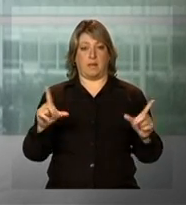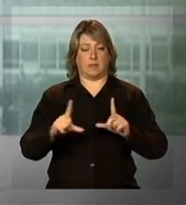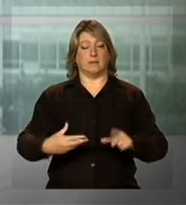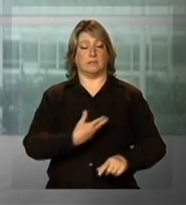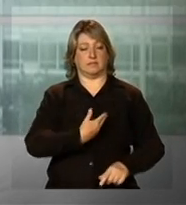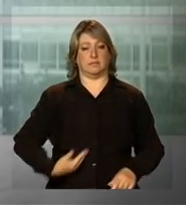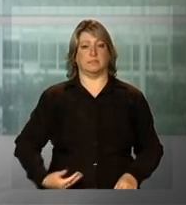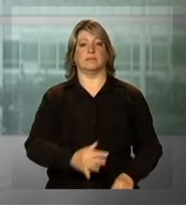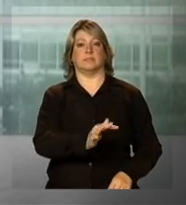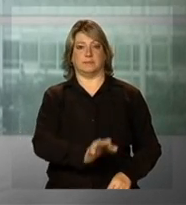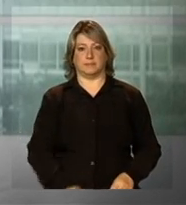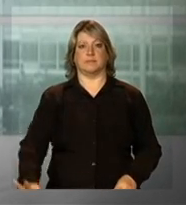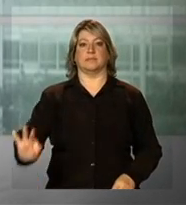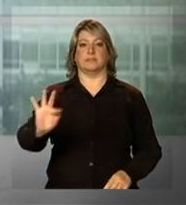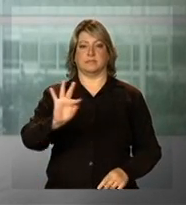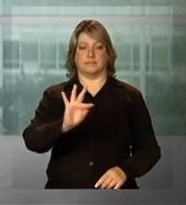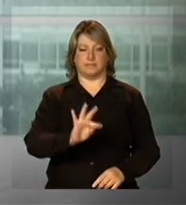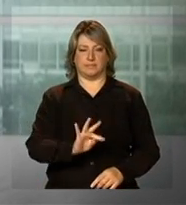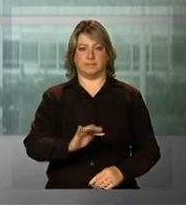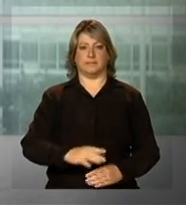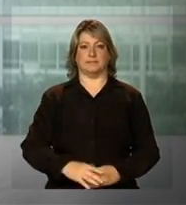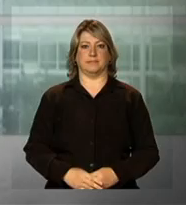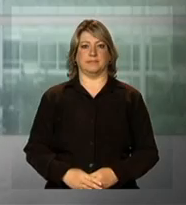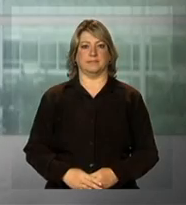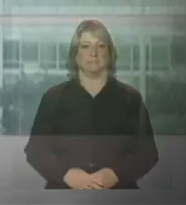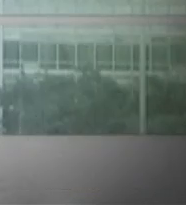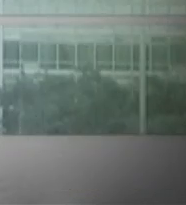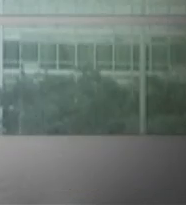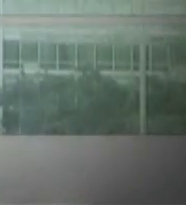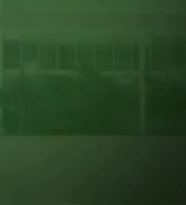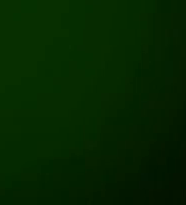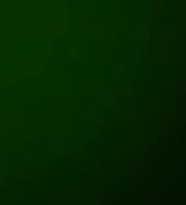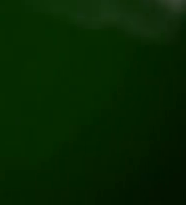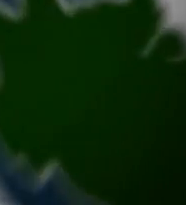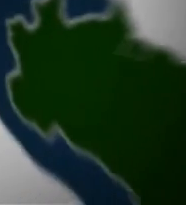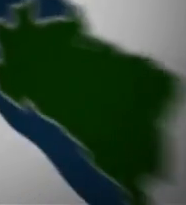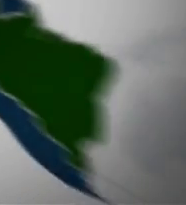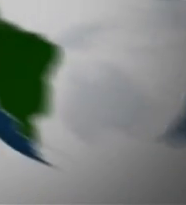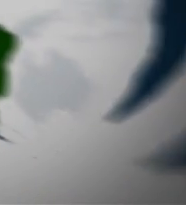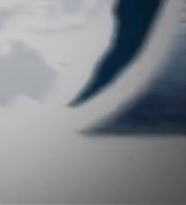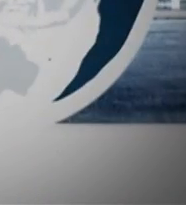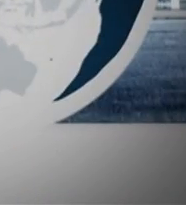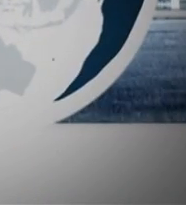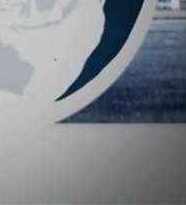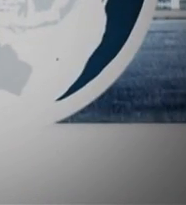Continue com a gente na NBR. TV do Governo Federal.